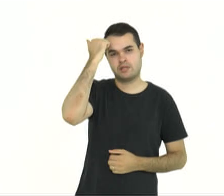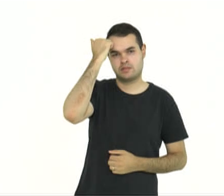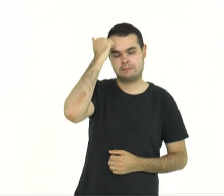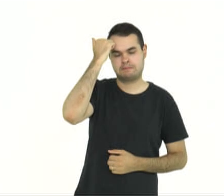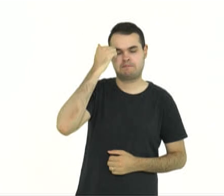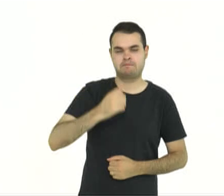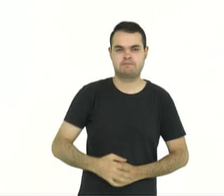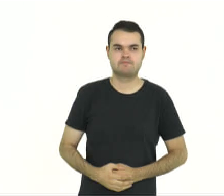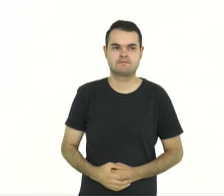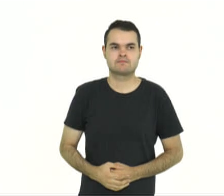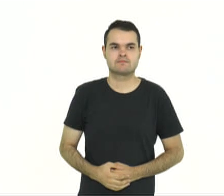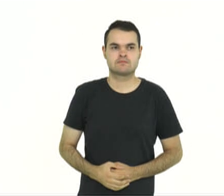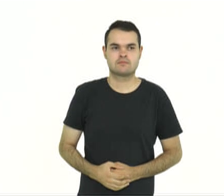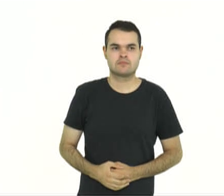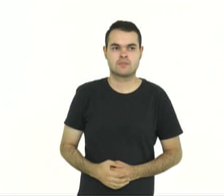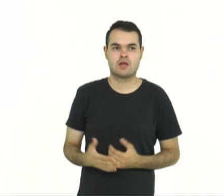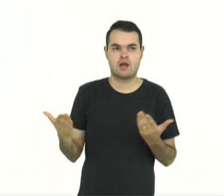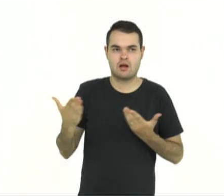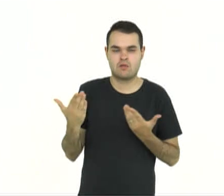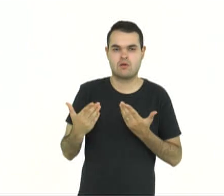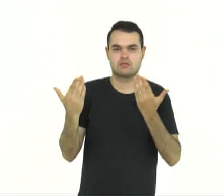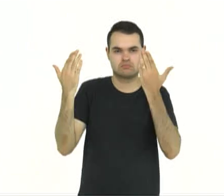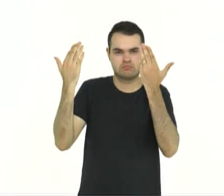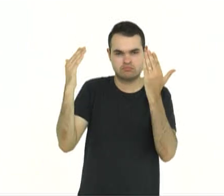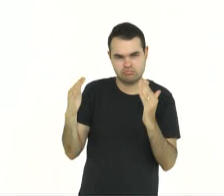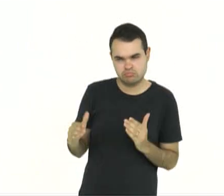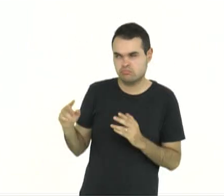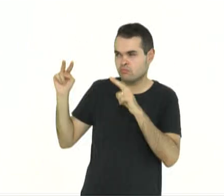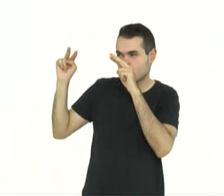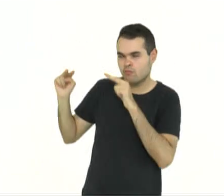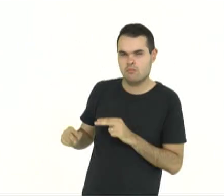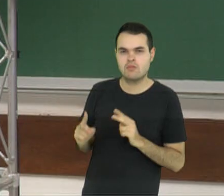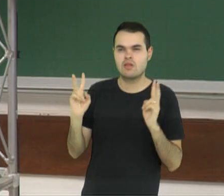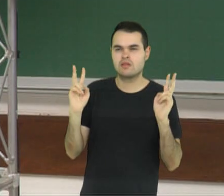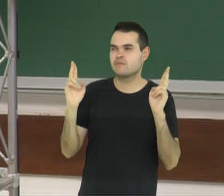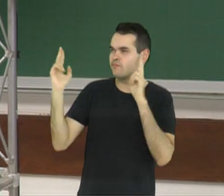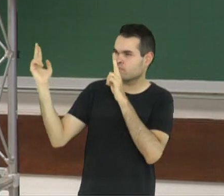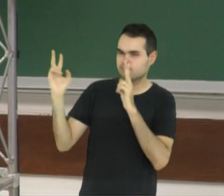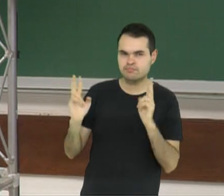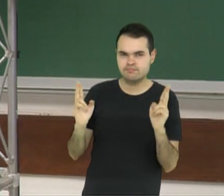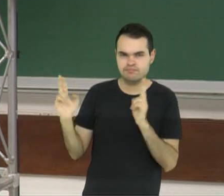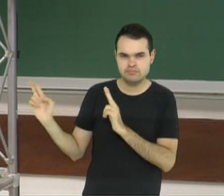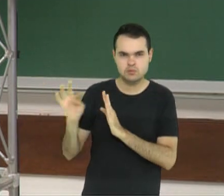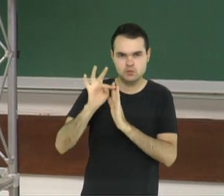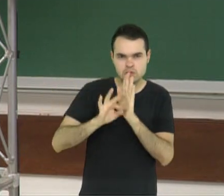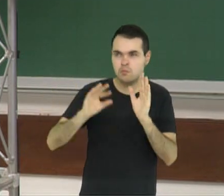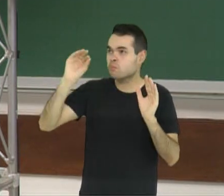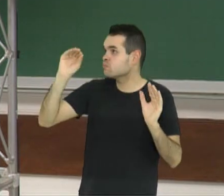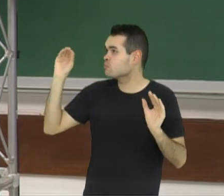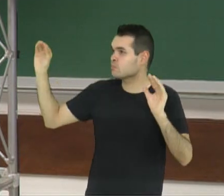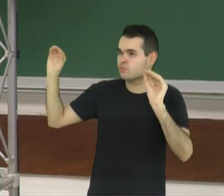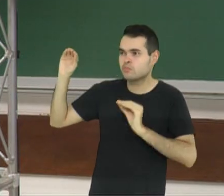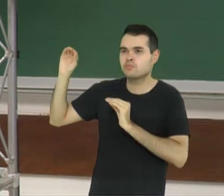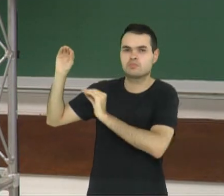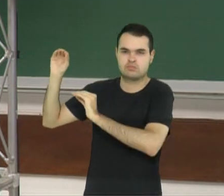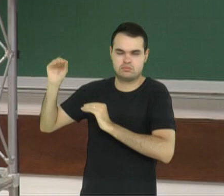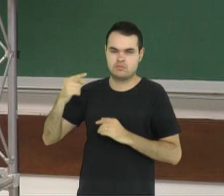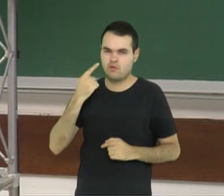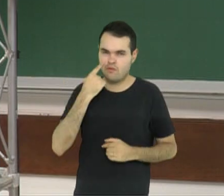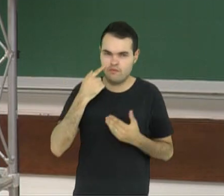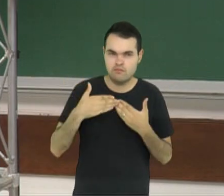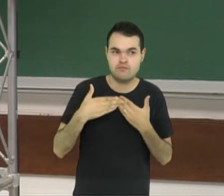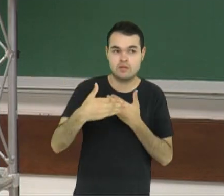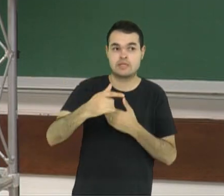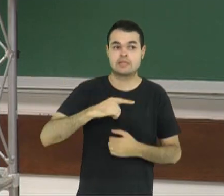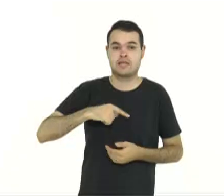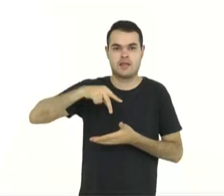Analisando a língua. Observa estes fragmentos. Então, aqui a gente tem alguns fragmentos do que esses estudantes falaram agora há pouco. Temos